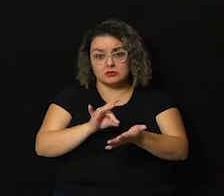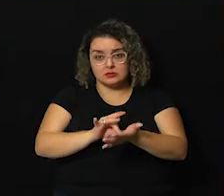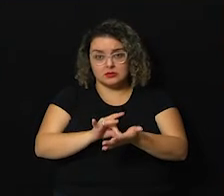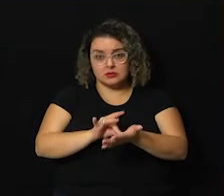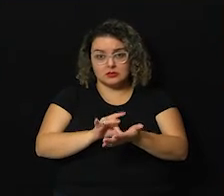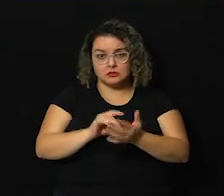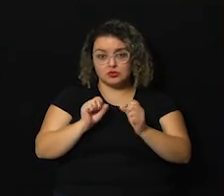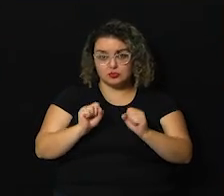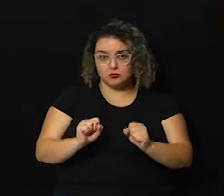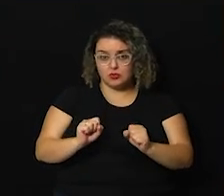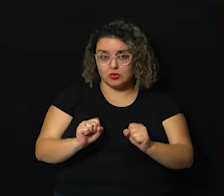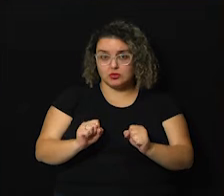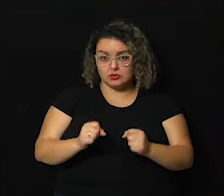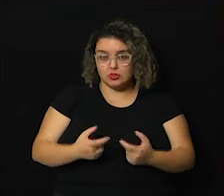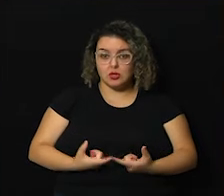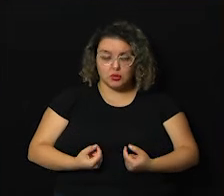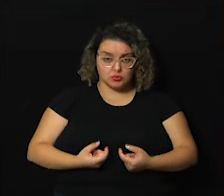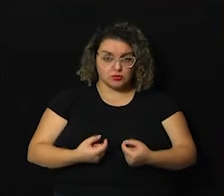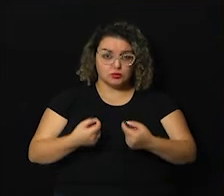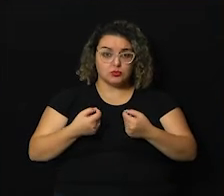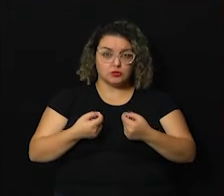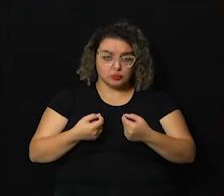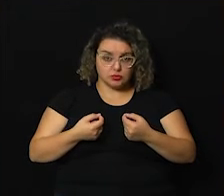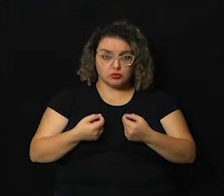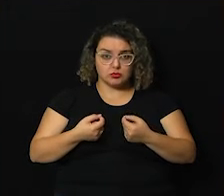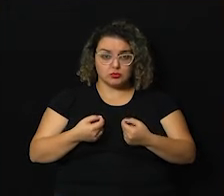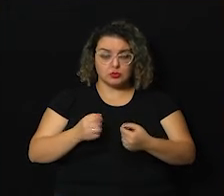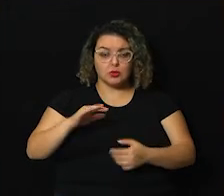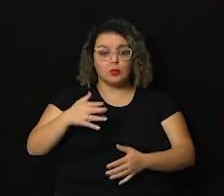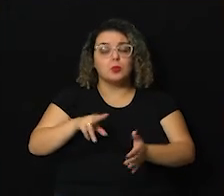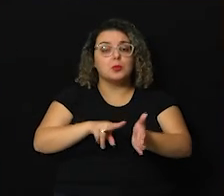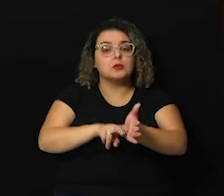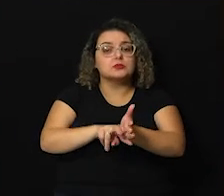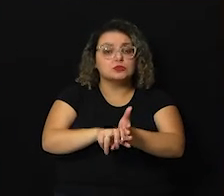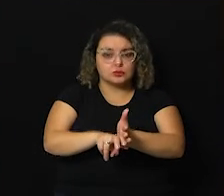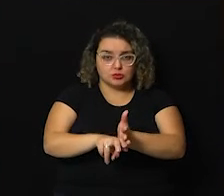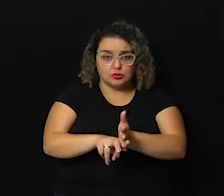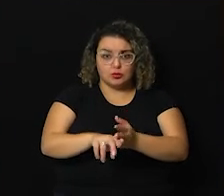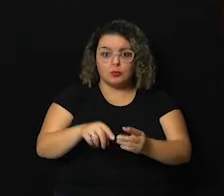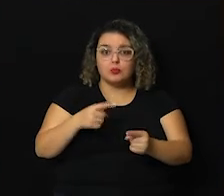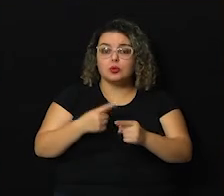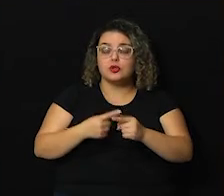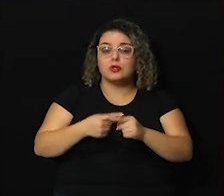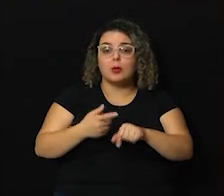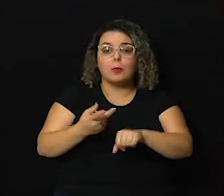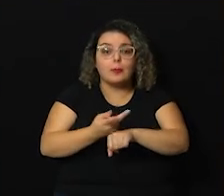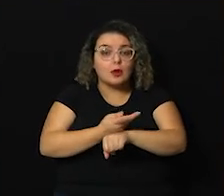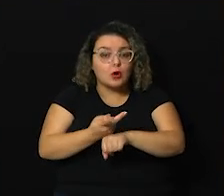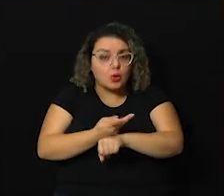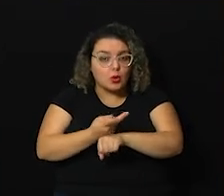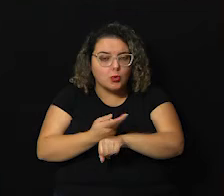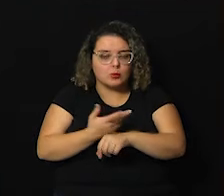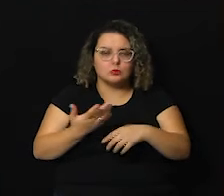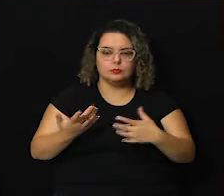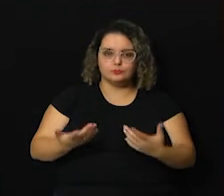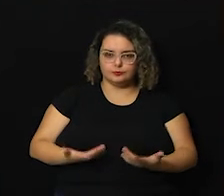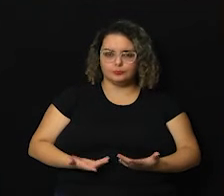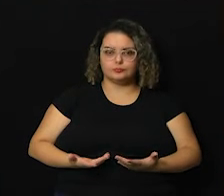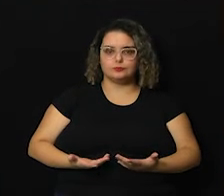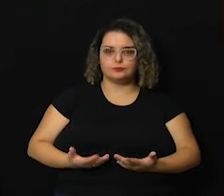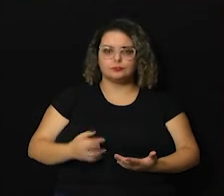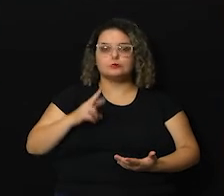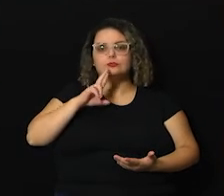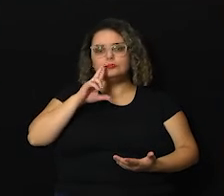verdade, pode ser um câncer, que quando você faz o diagnóstico porque procurou, né,